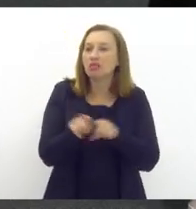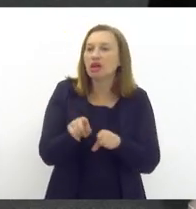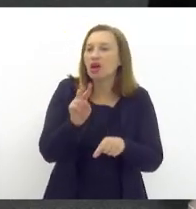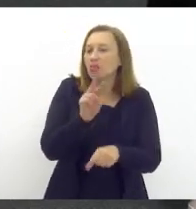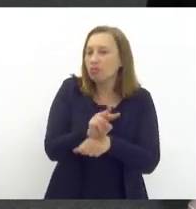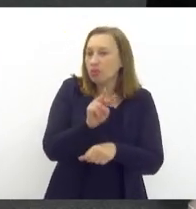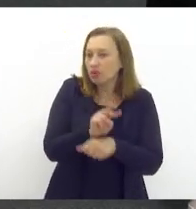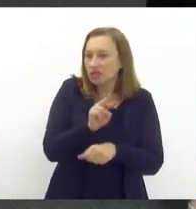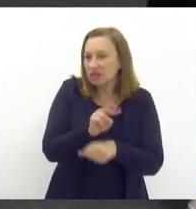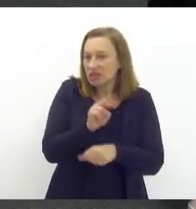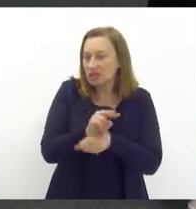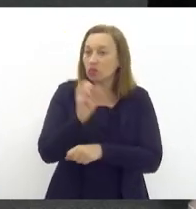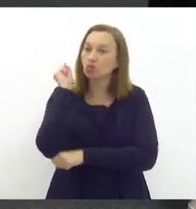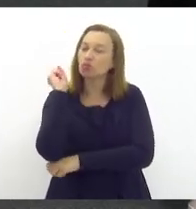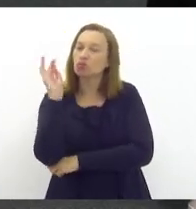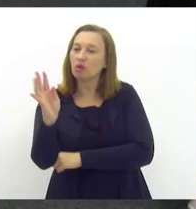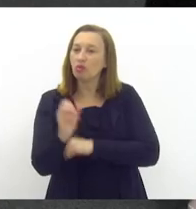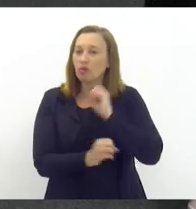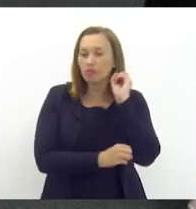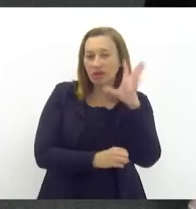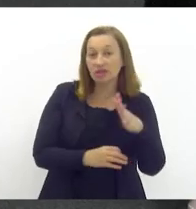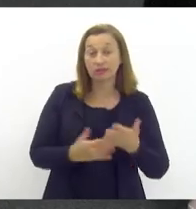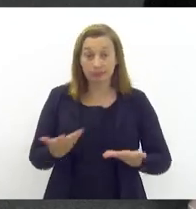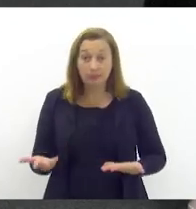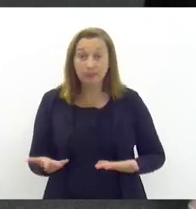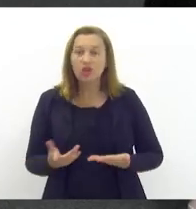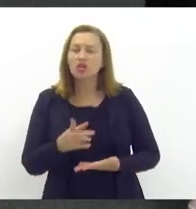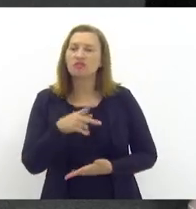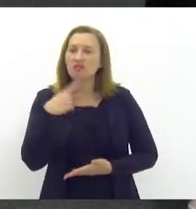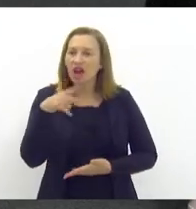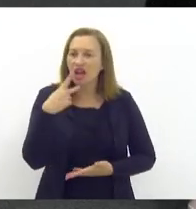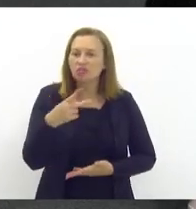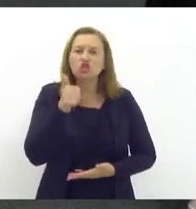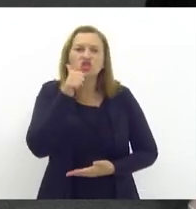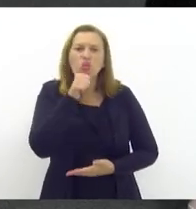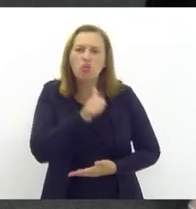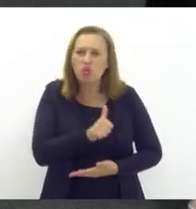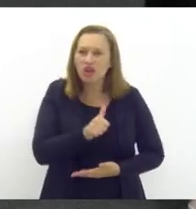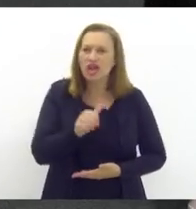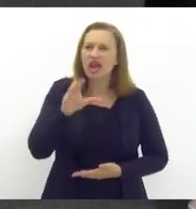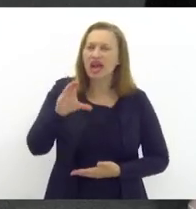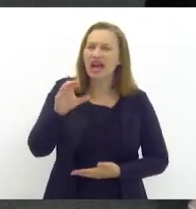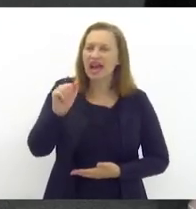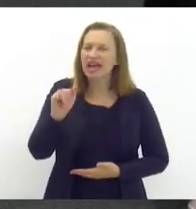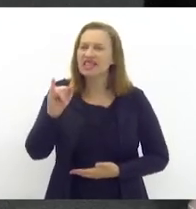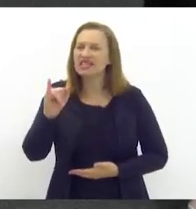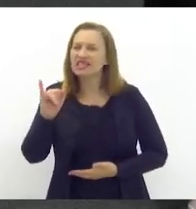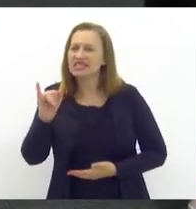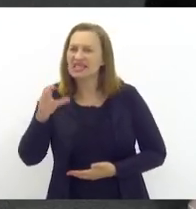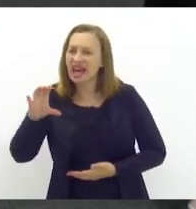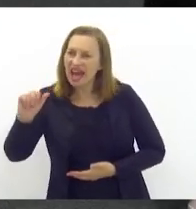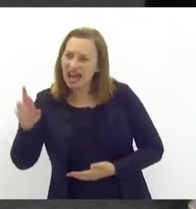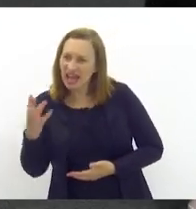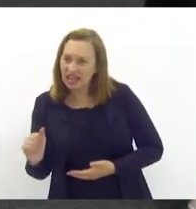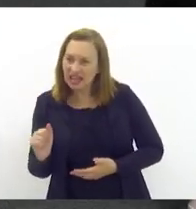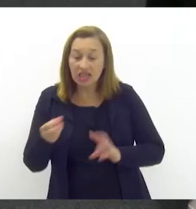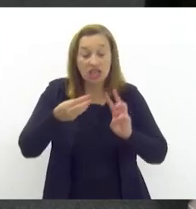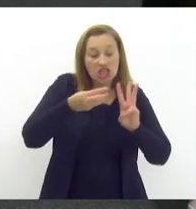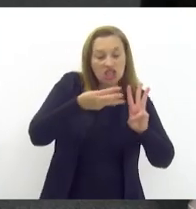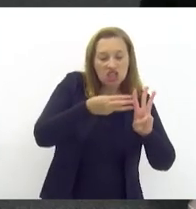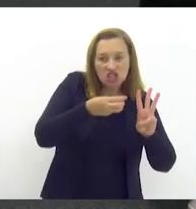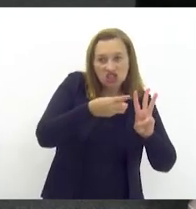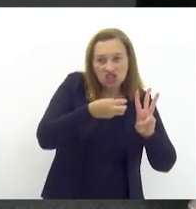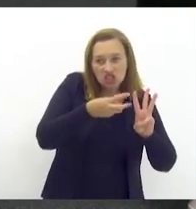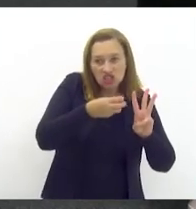bioma e do meio ambiente, porque é disso que se trata. Quando a gente está falando de mulheres caiçaras, quilombolas, indígenas,